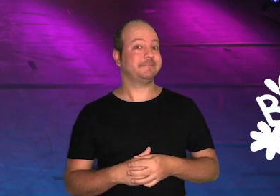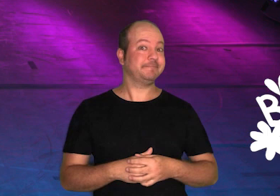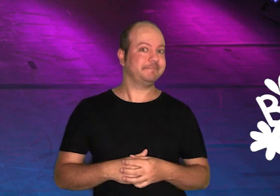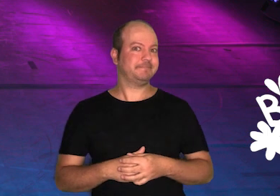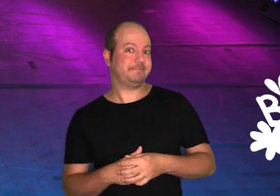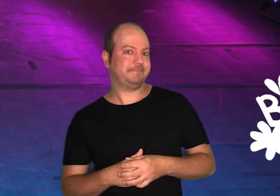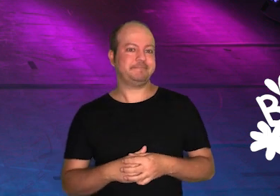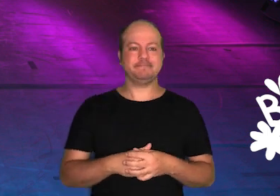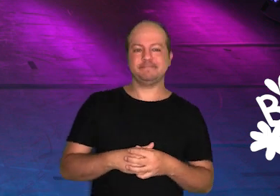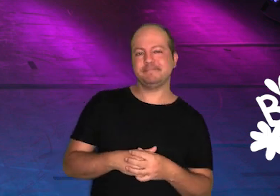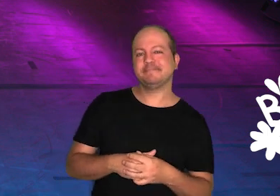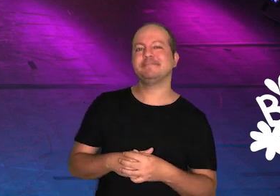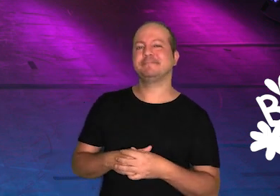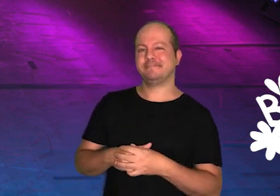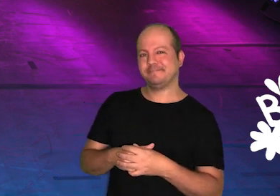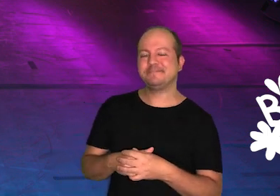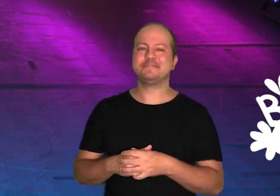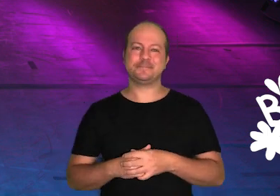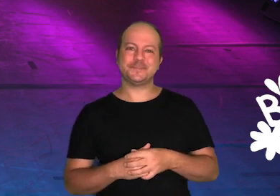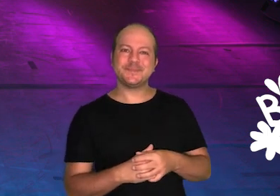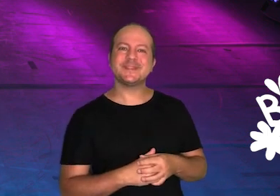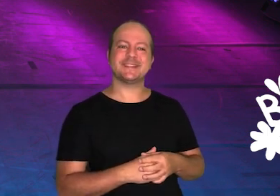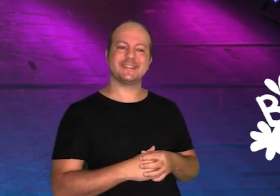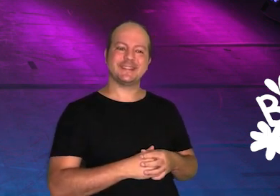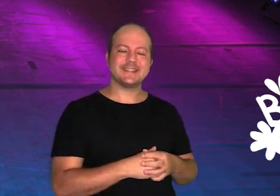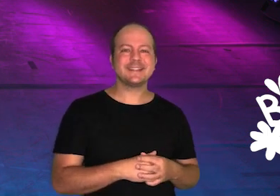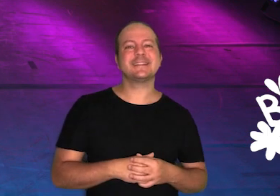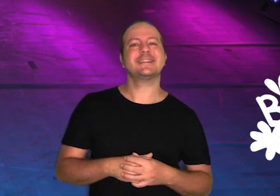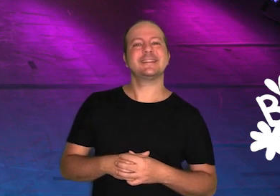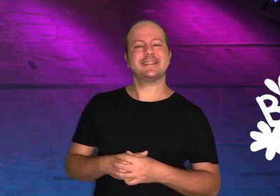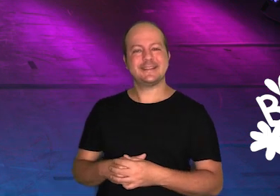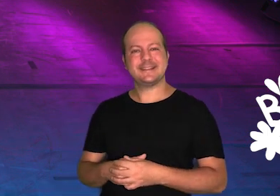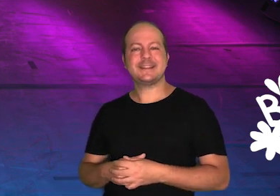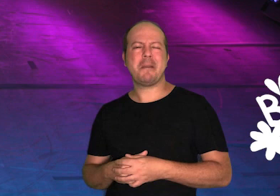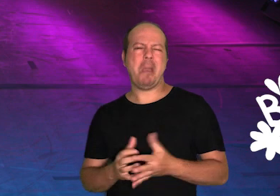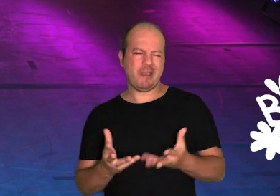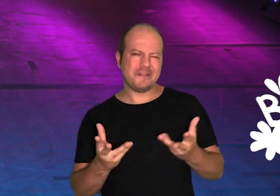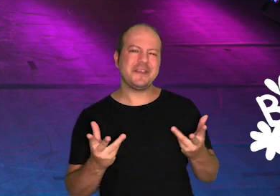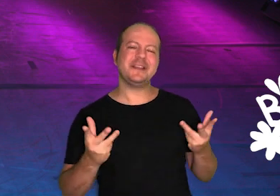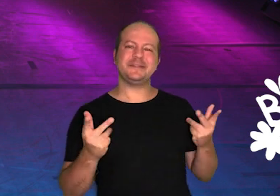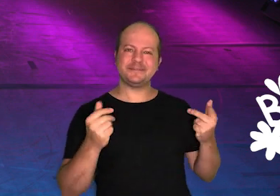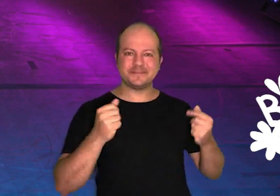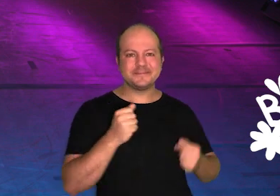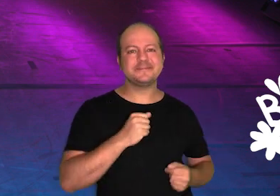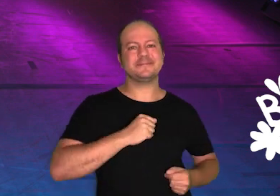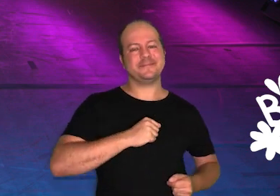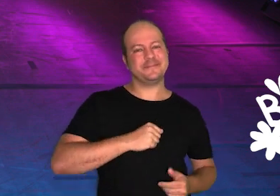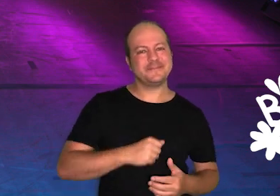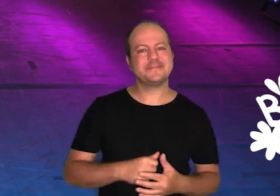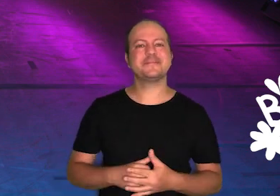Que maravilha.